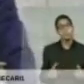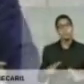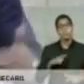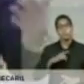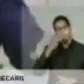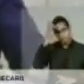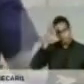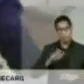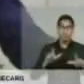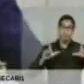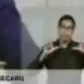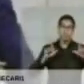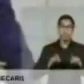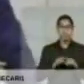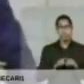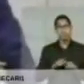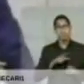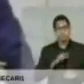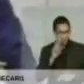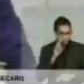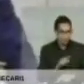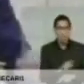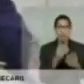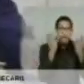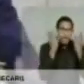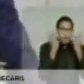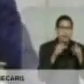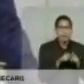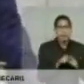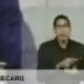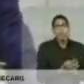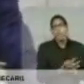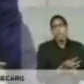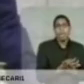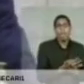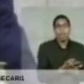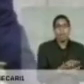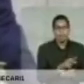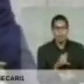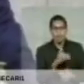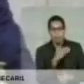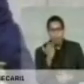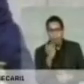você acorda e analisa seu animal convulsionando, e você fala: não, deixa essa vida morrer.